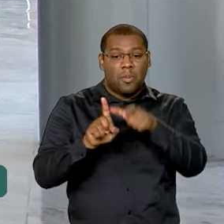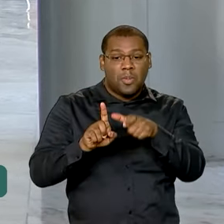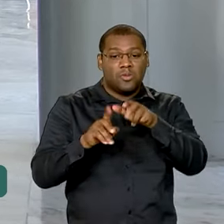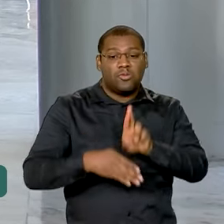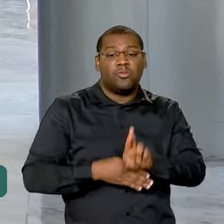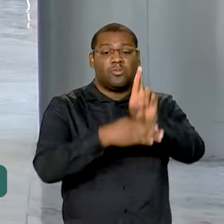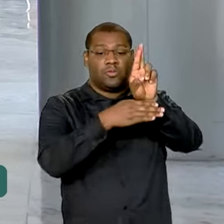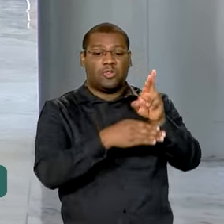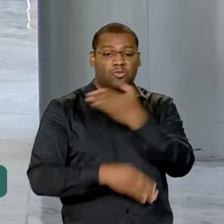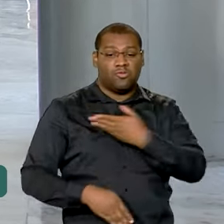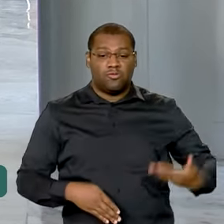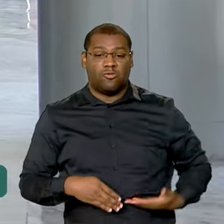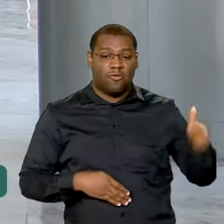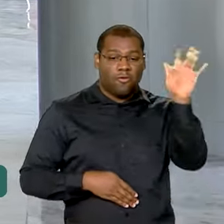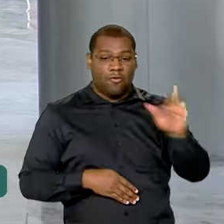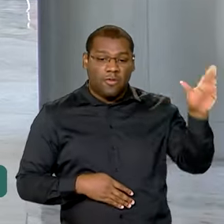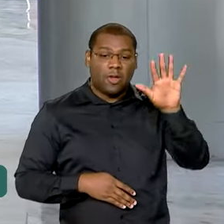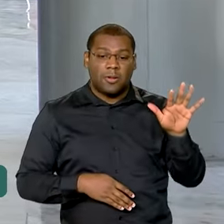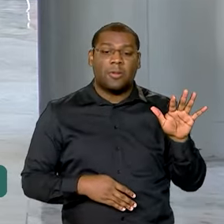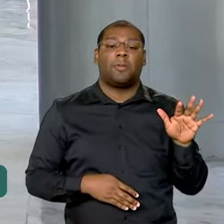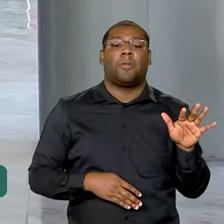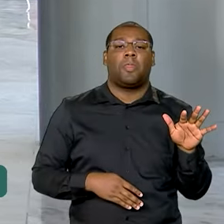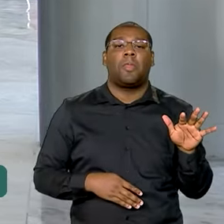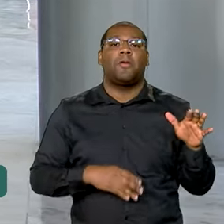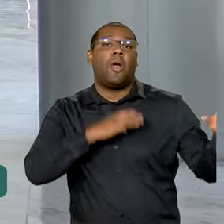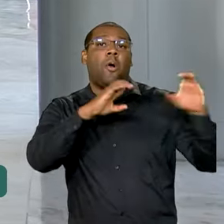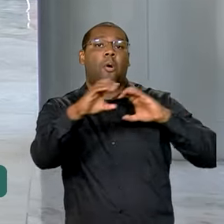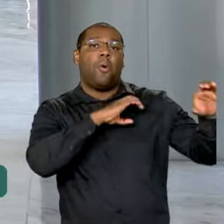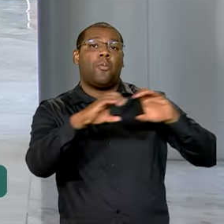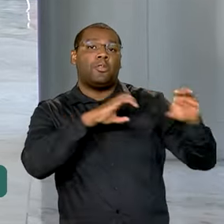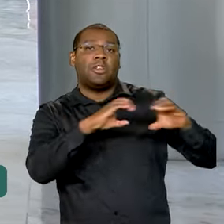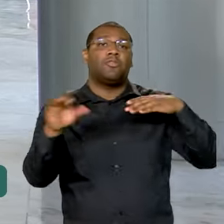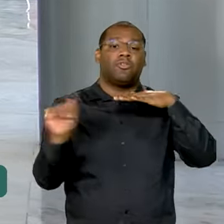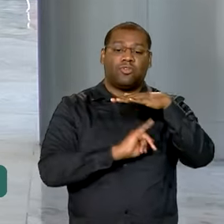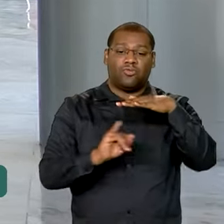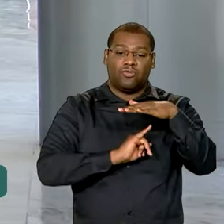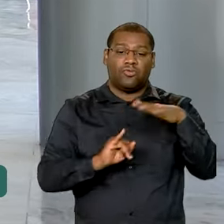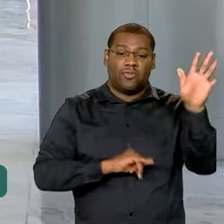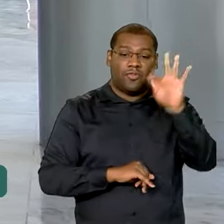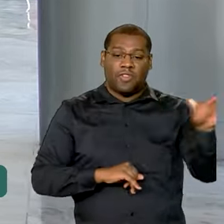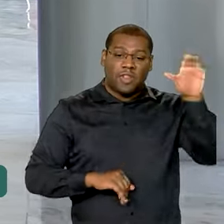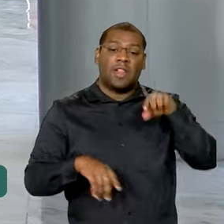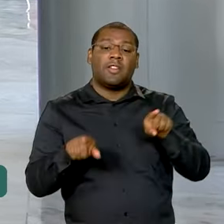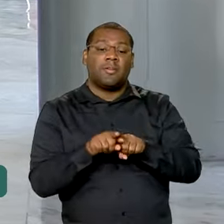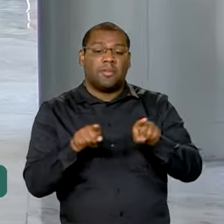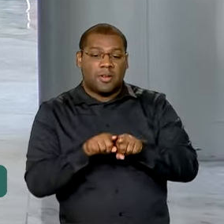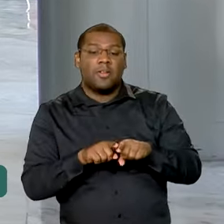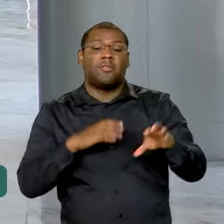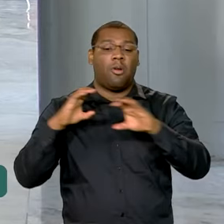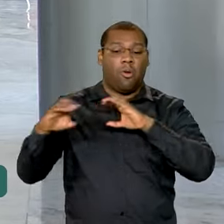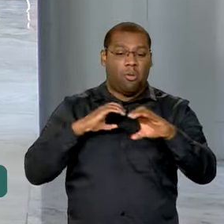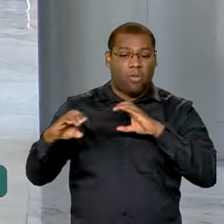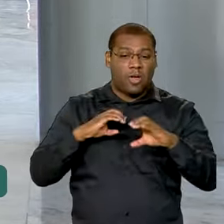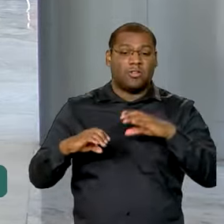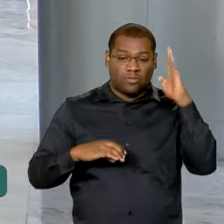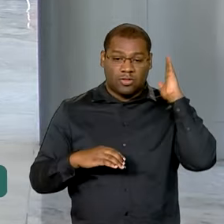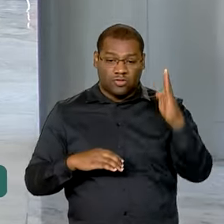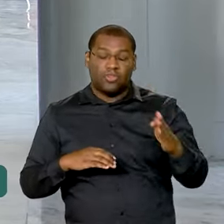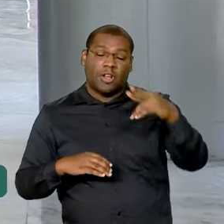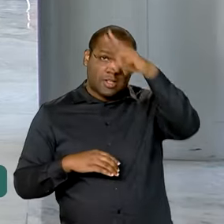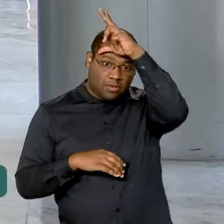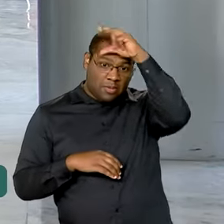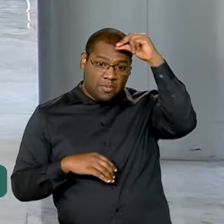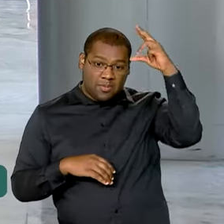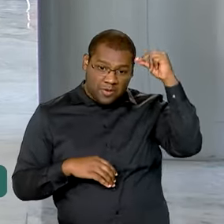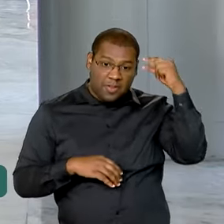realize a interlocução entre os órgãos federais e os prefeitos, já que haverá um grande volume de demandas.